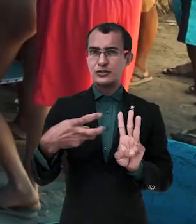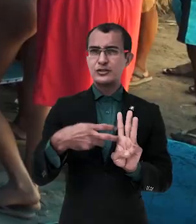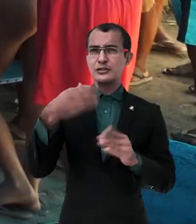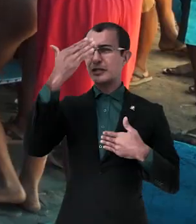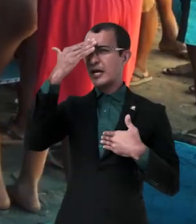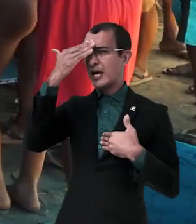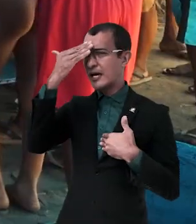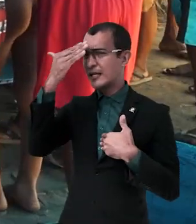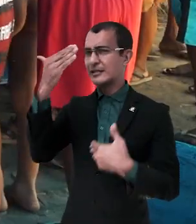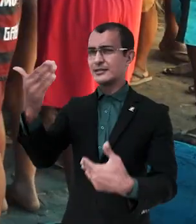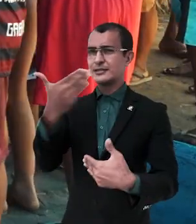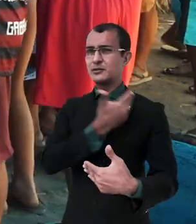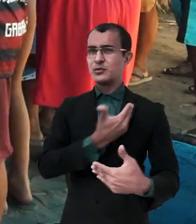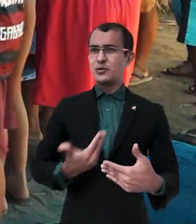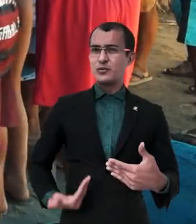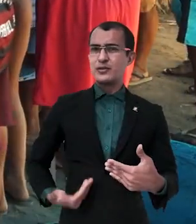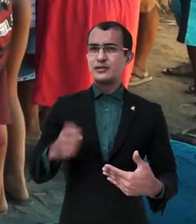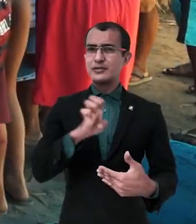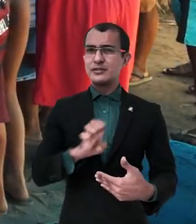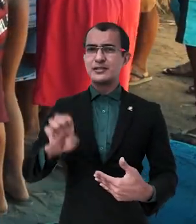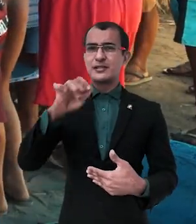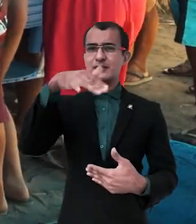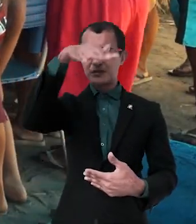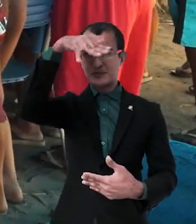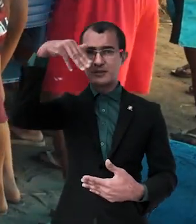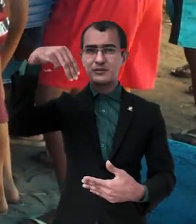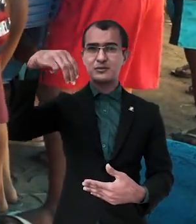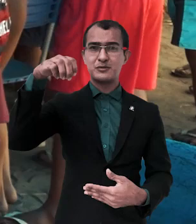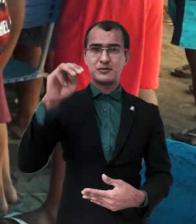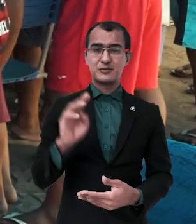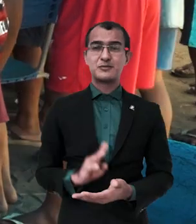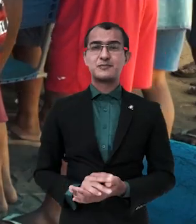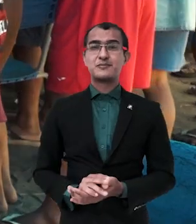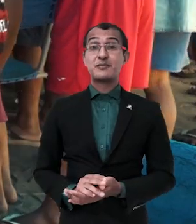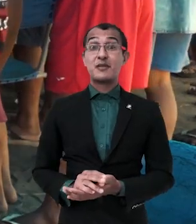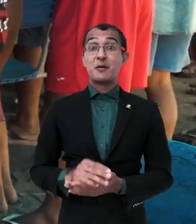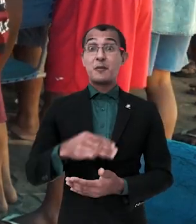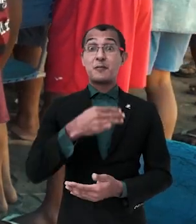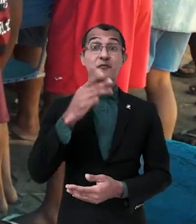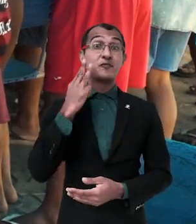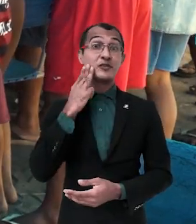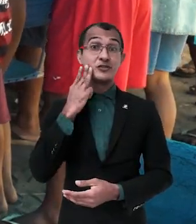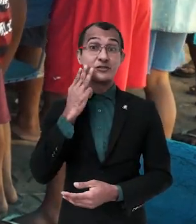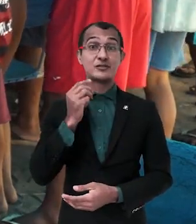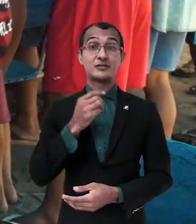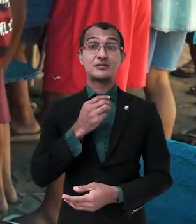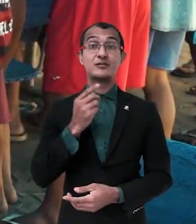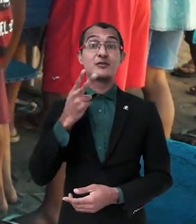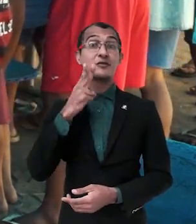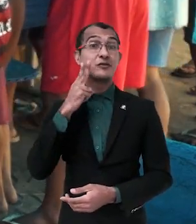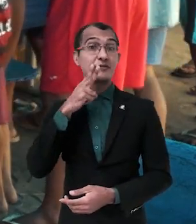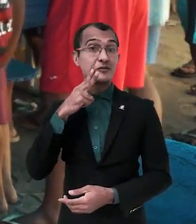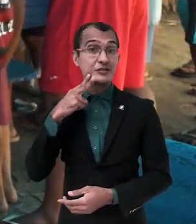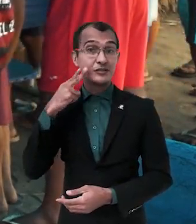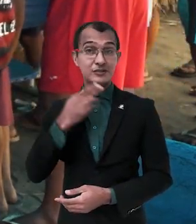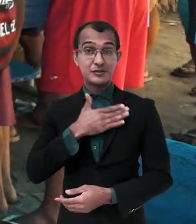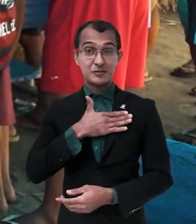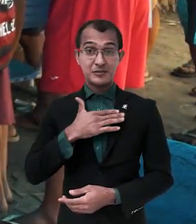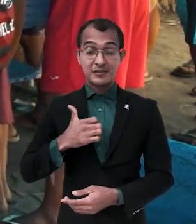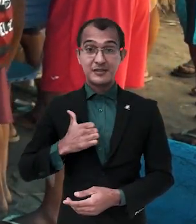documentos. E nós, indígenas, agradecendo o governo do estado de Mato Grosso. Mauro Mendes, a